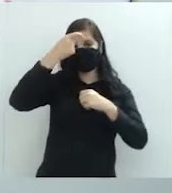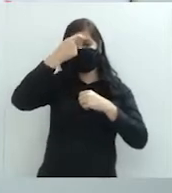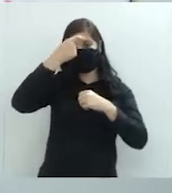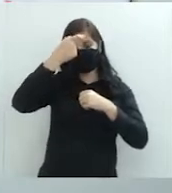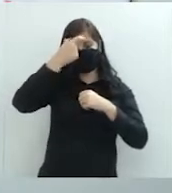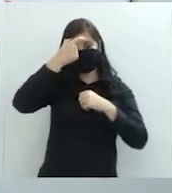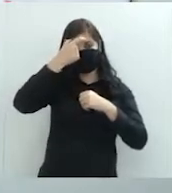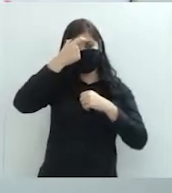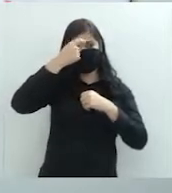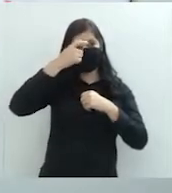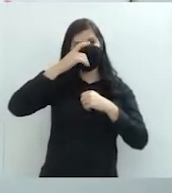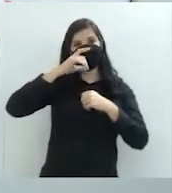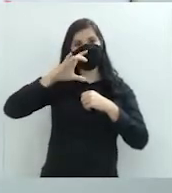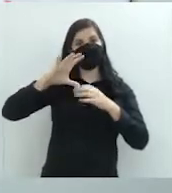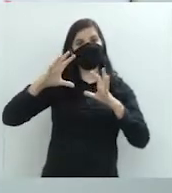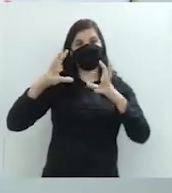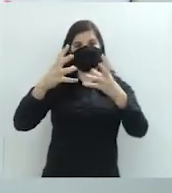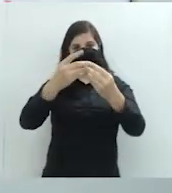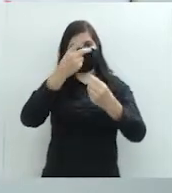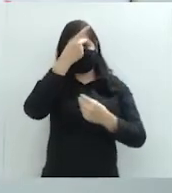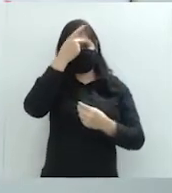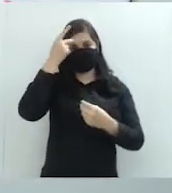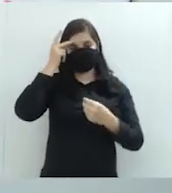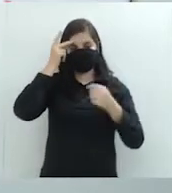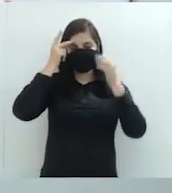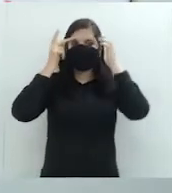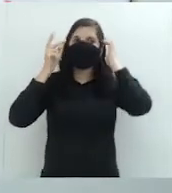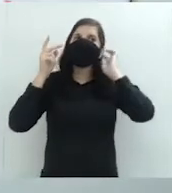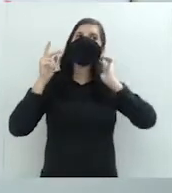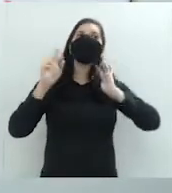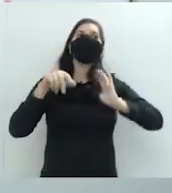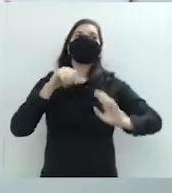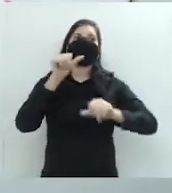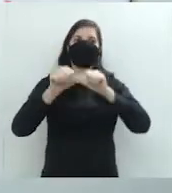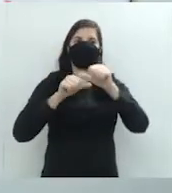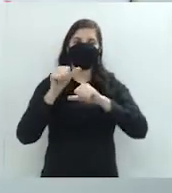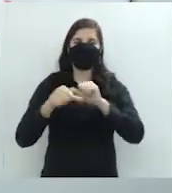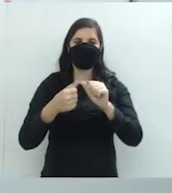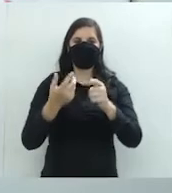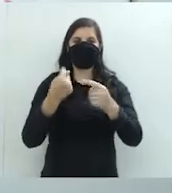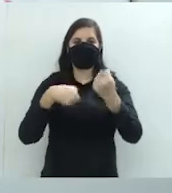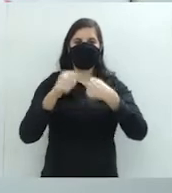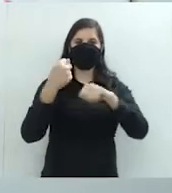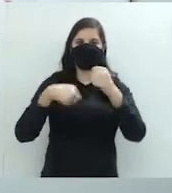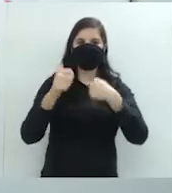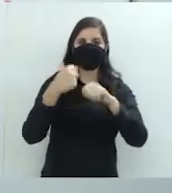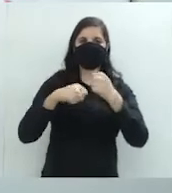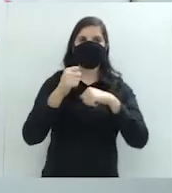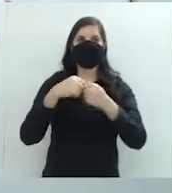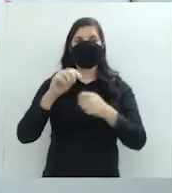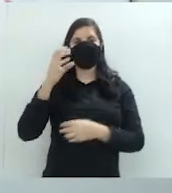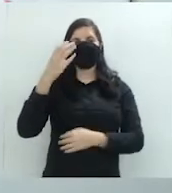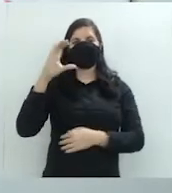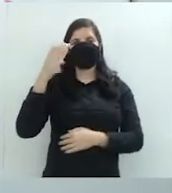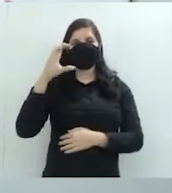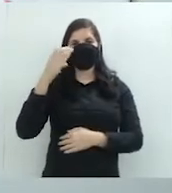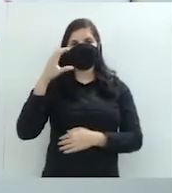na mentalidade ocidental. Mudanças essas de ordem econômica,